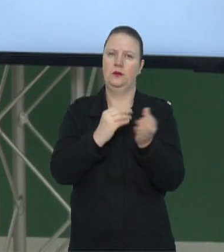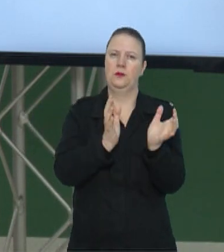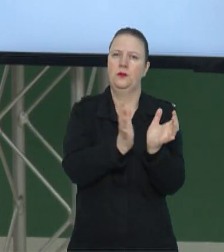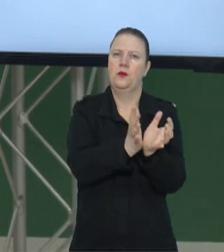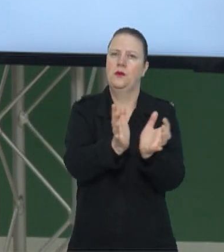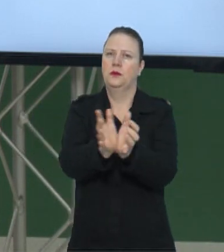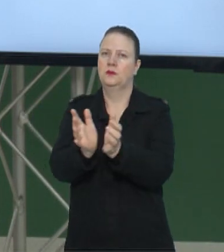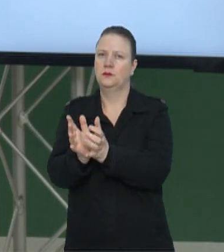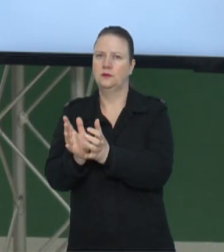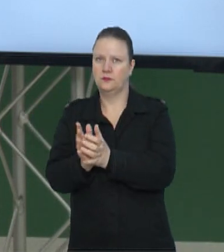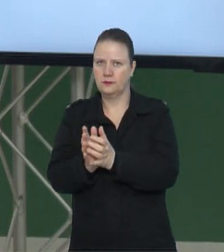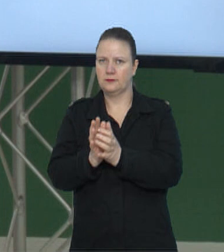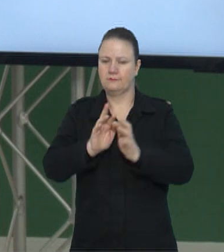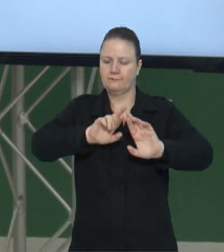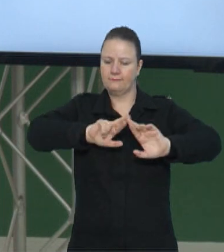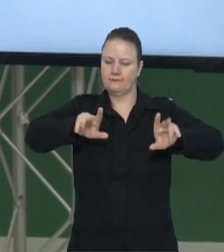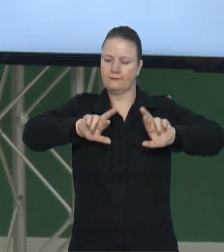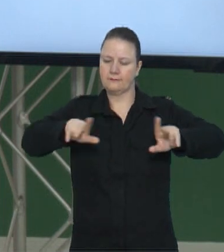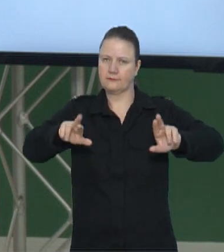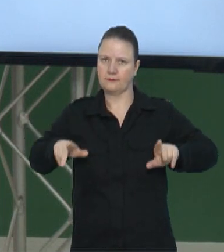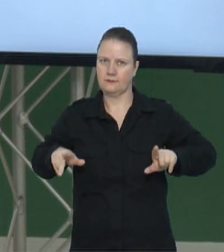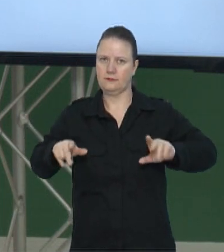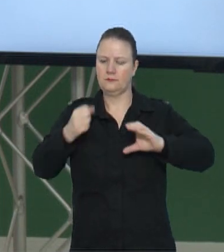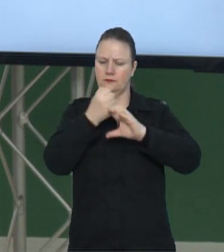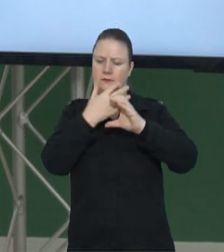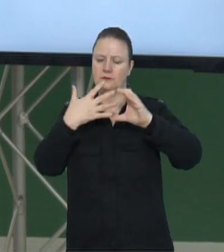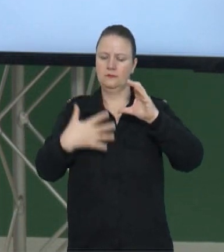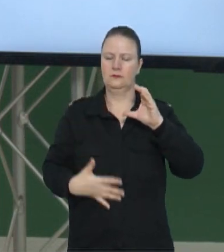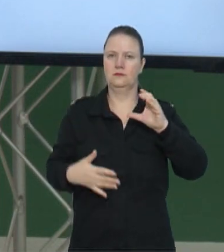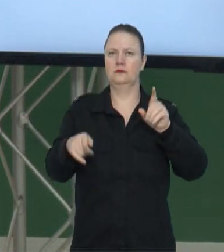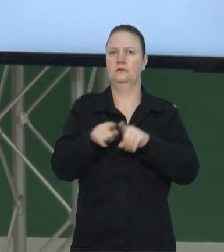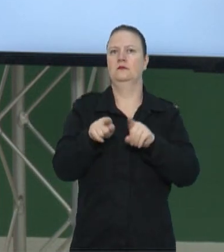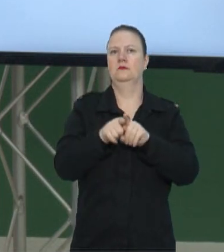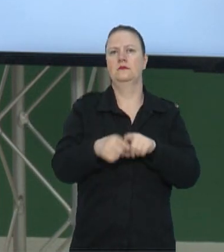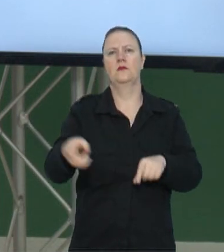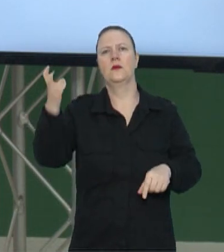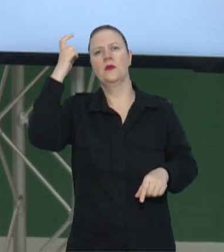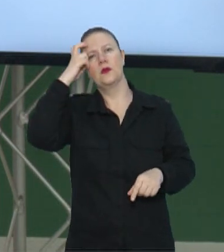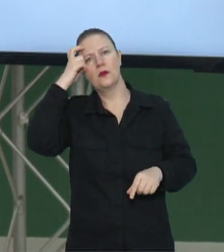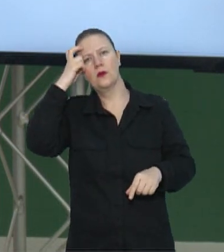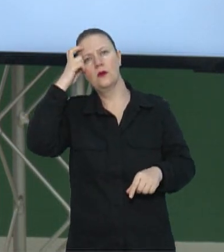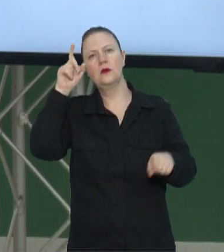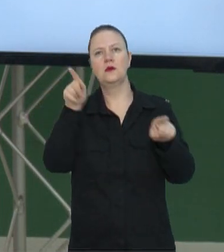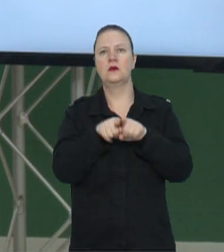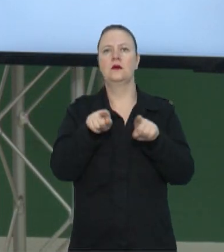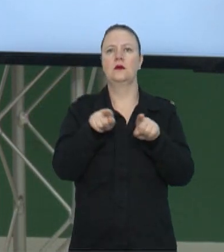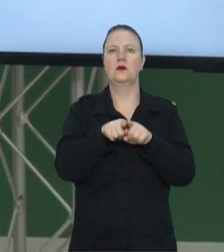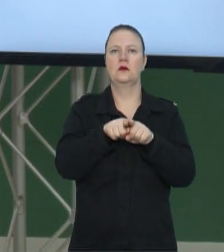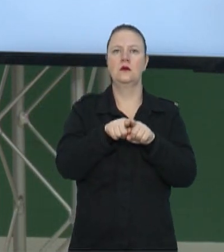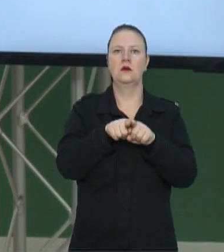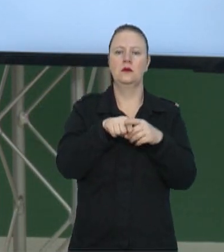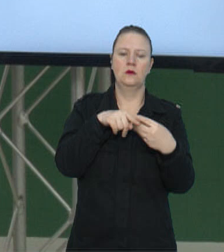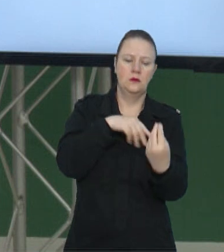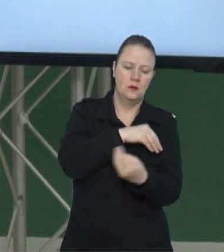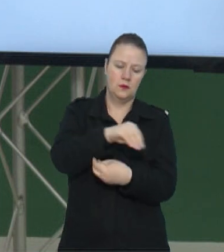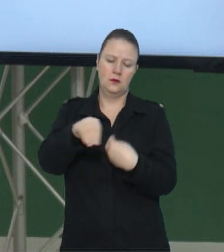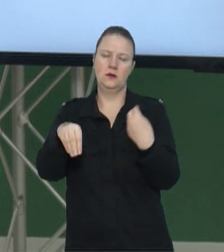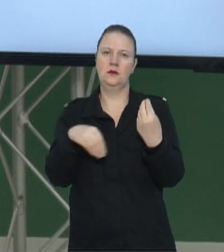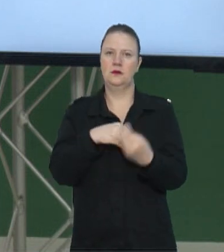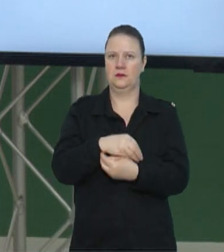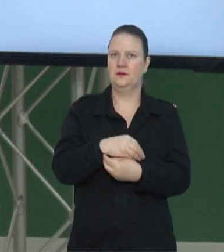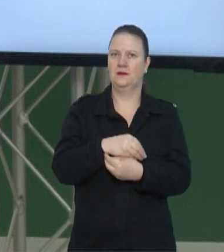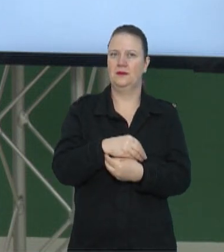né? Diferentes grupos com diferentes aspectos culturais que se misturaram no território brasileiro. Então, não